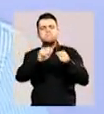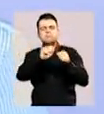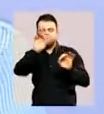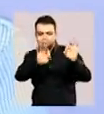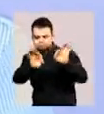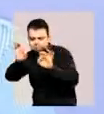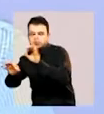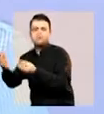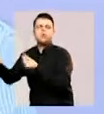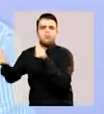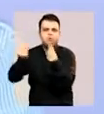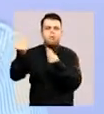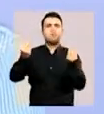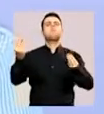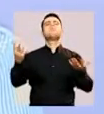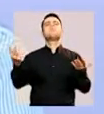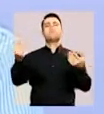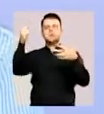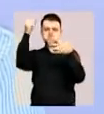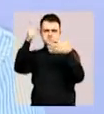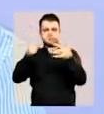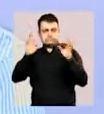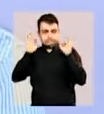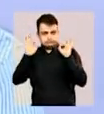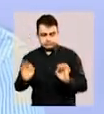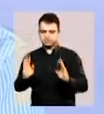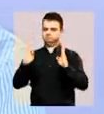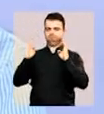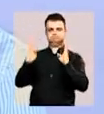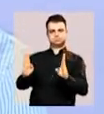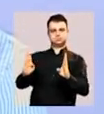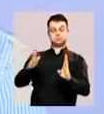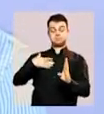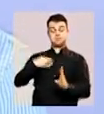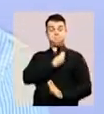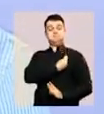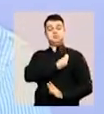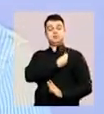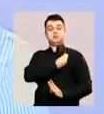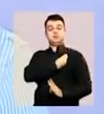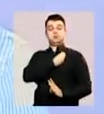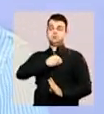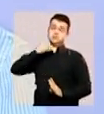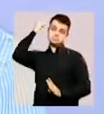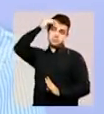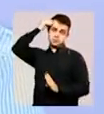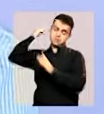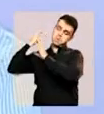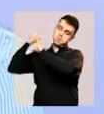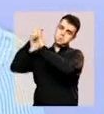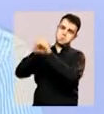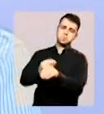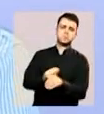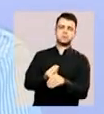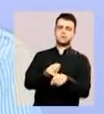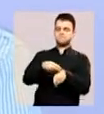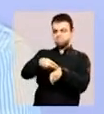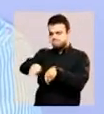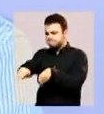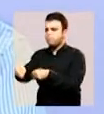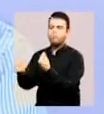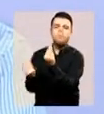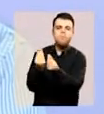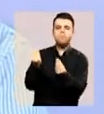e o que eu posso aplicar da minha vivência, da minha experiência de vida, até mesmo multicultural, né?